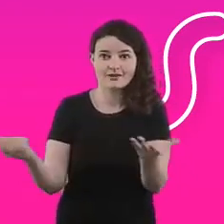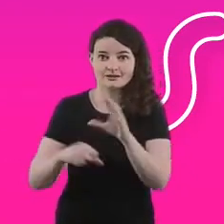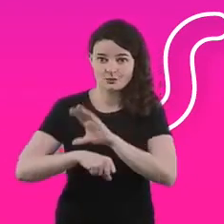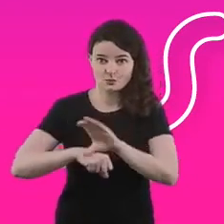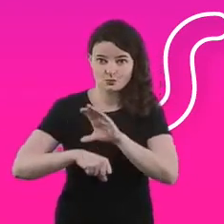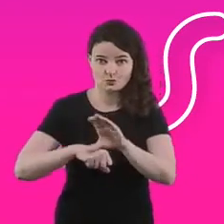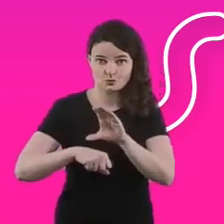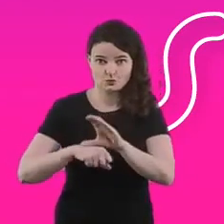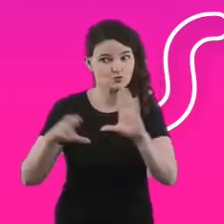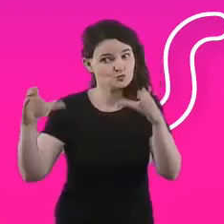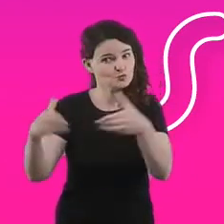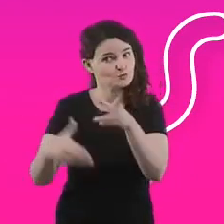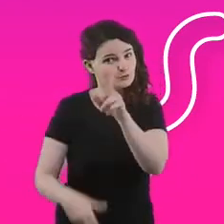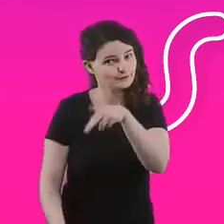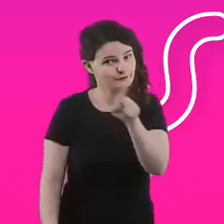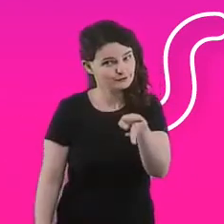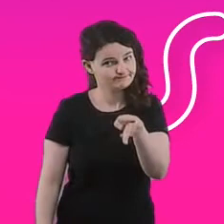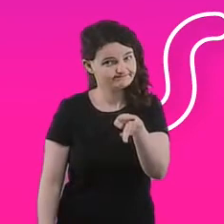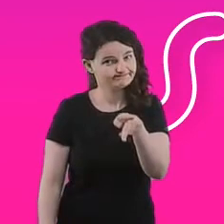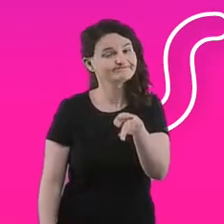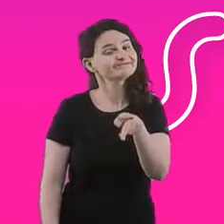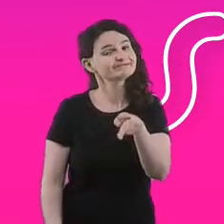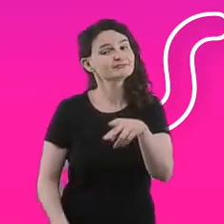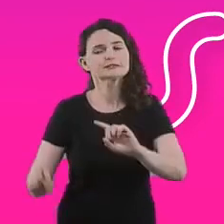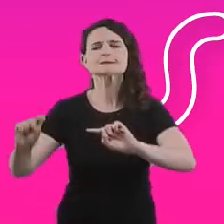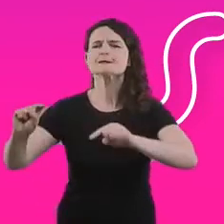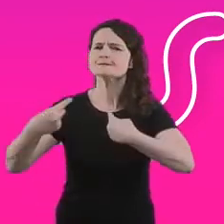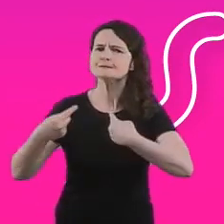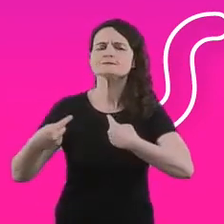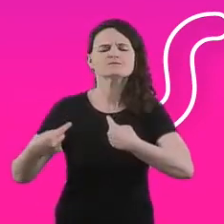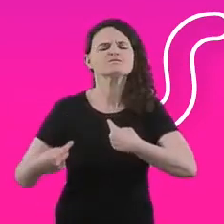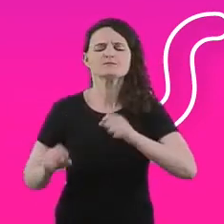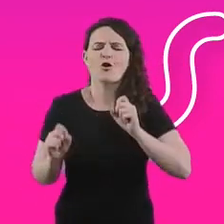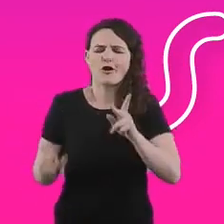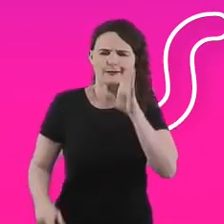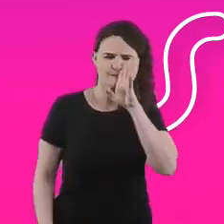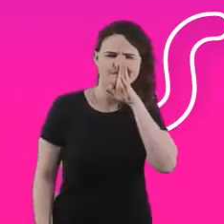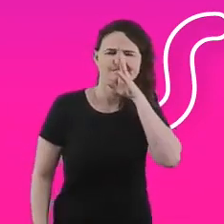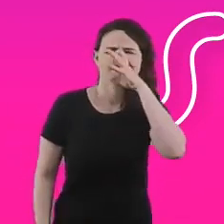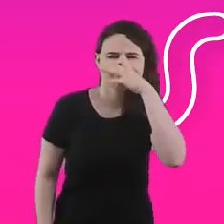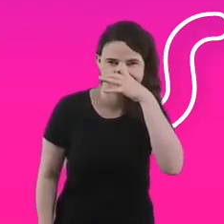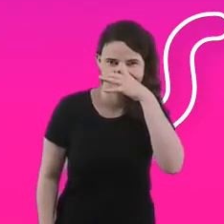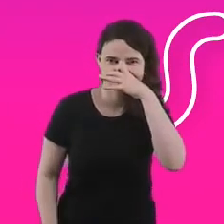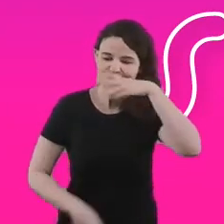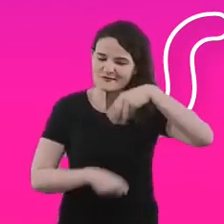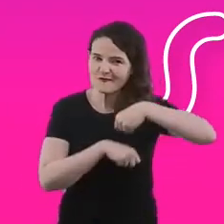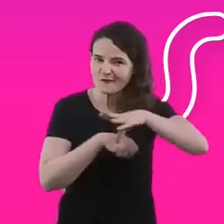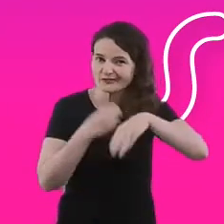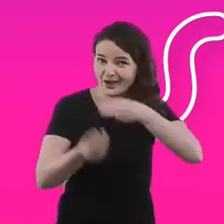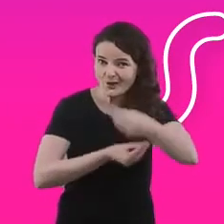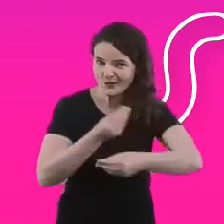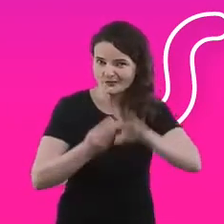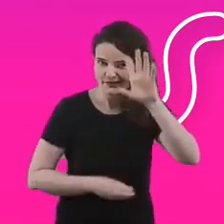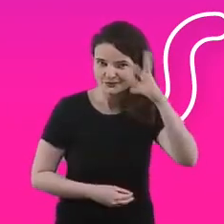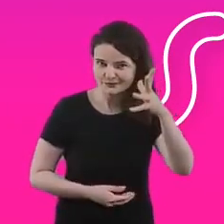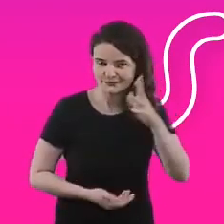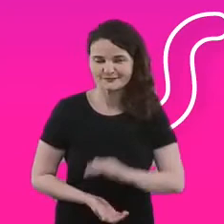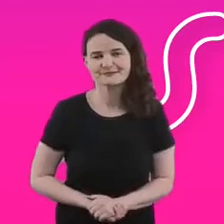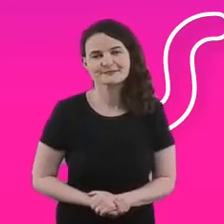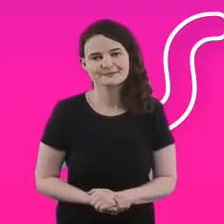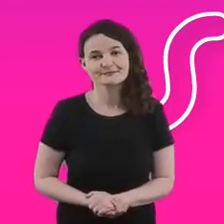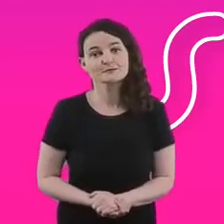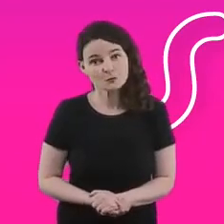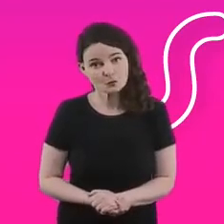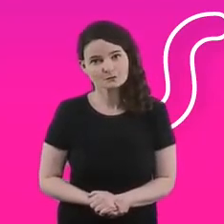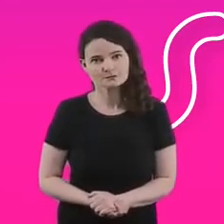né? Esse foi um desafio muito legal que a gente agarrou, e eu vou contar um pouquinho o que a gente fez para resolvê-lo, né? Então, olhando para o